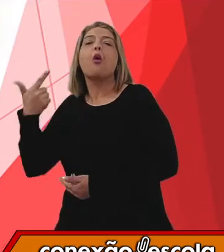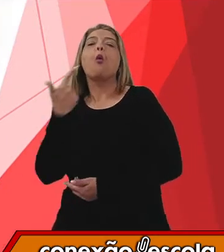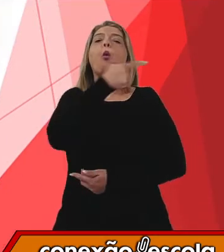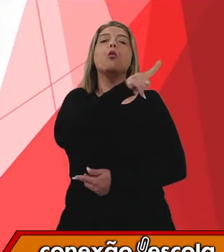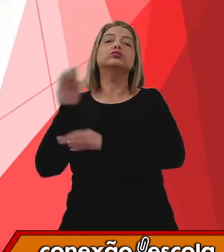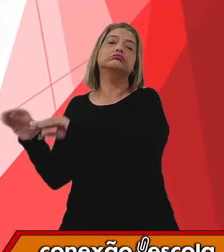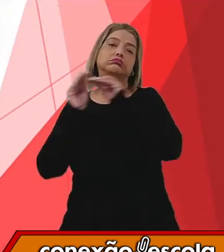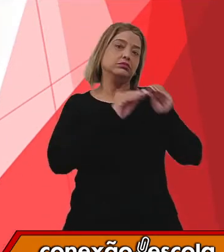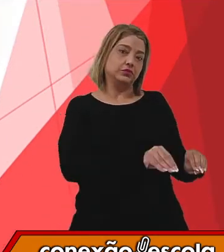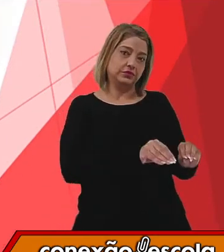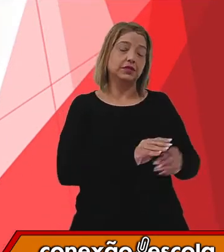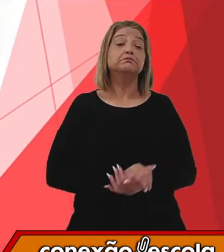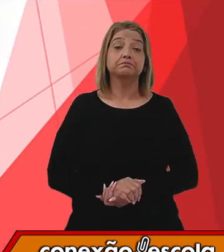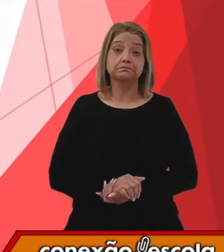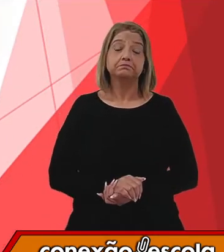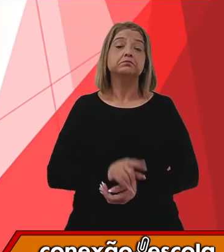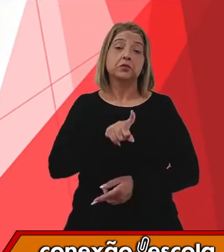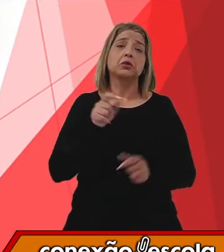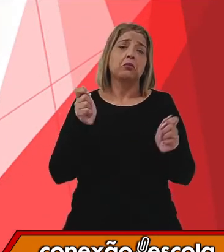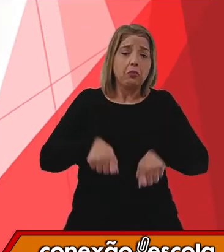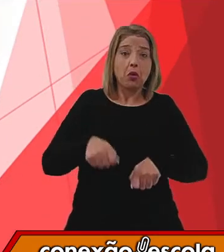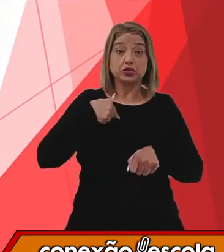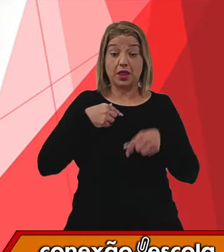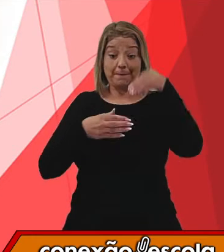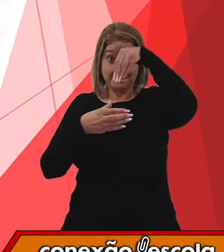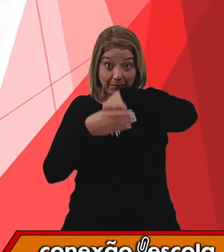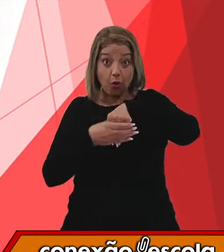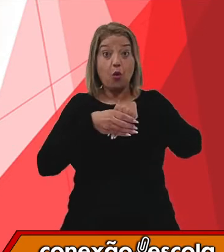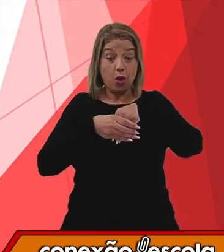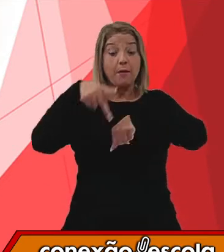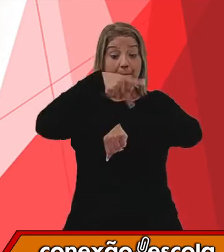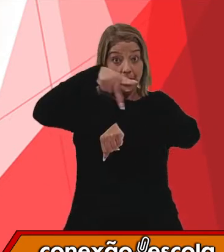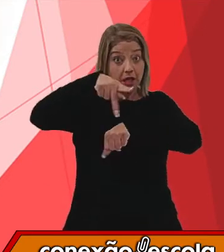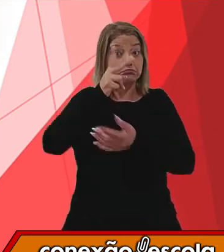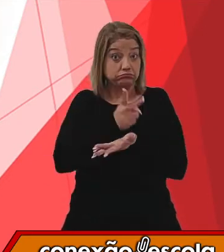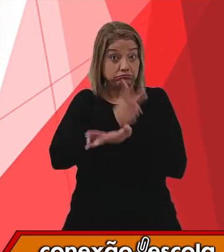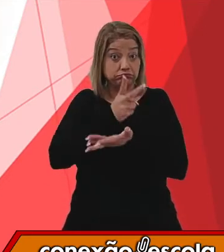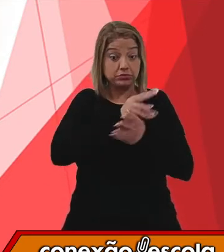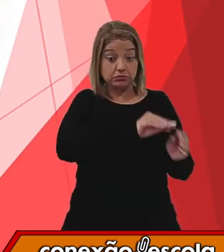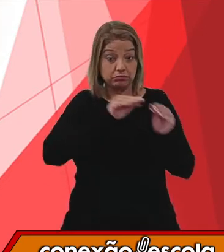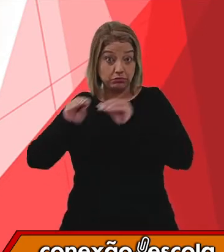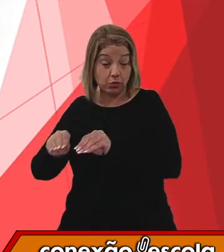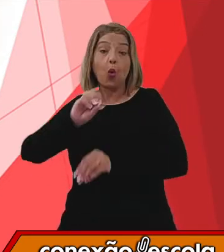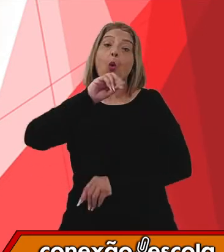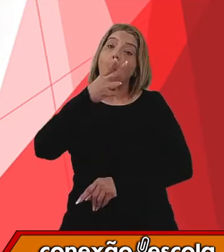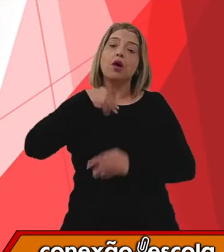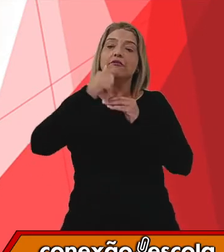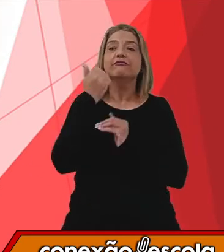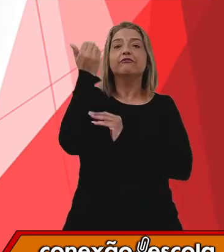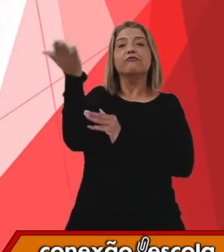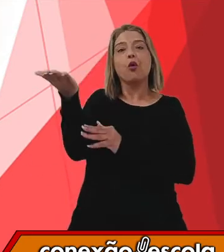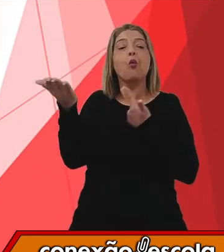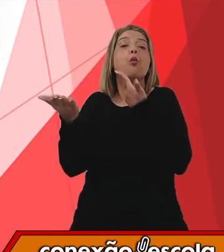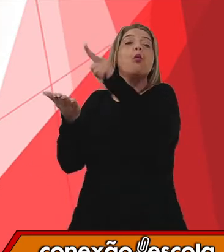local. Esse espaço pode ser interno, que é quando as pessoas se deslocam para o mesmo país, ou externo,